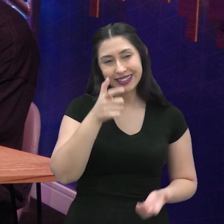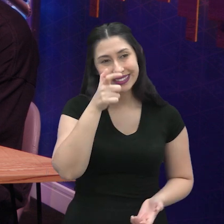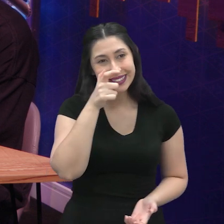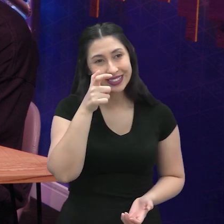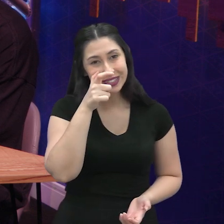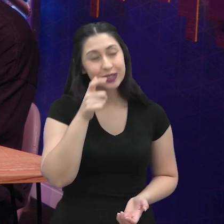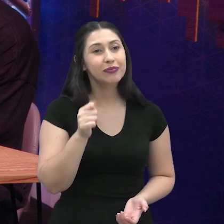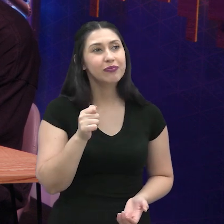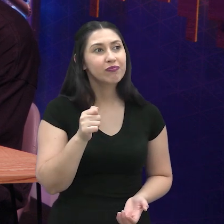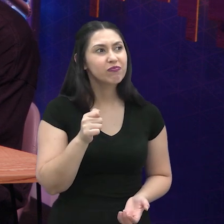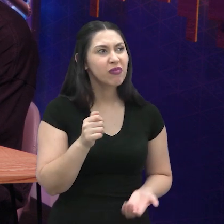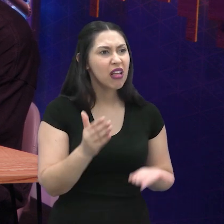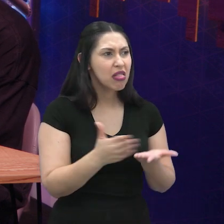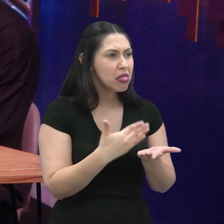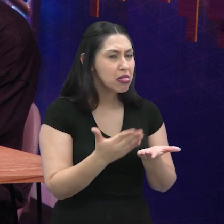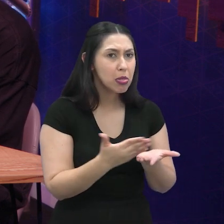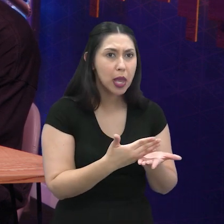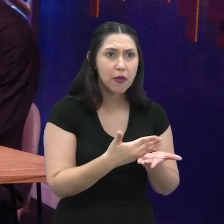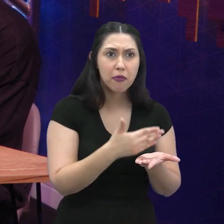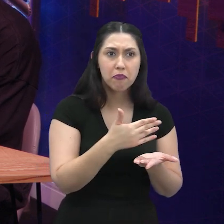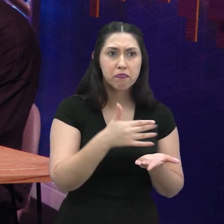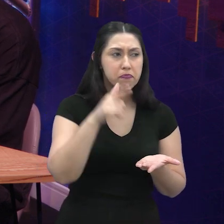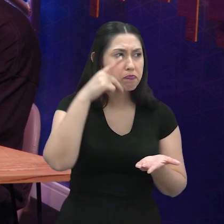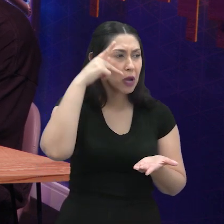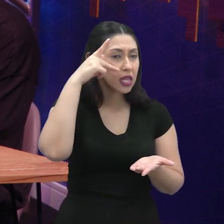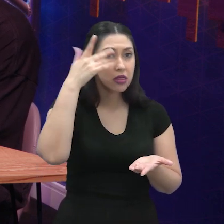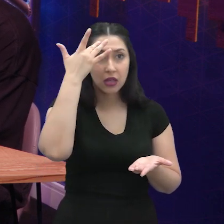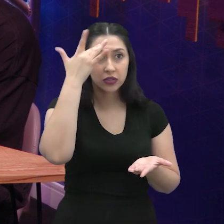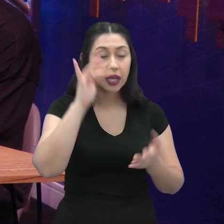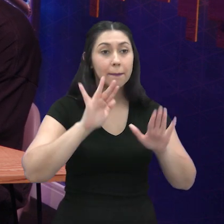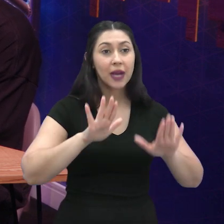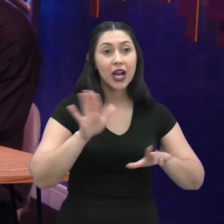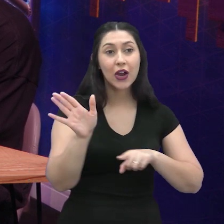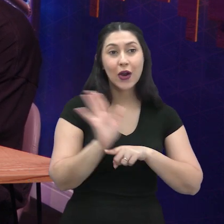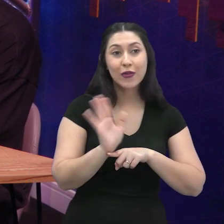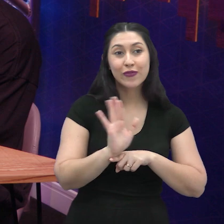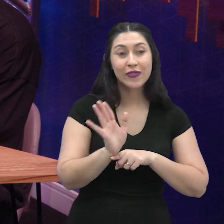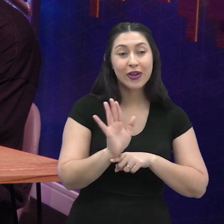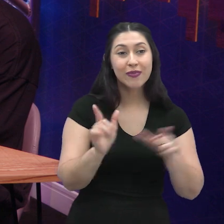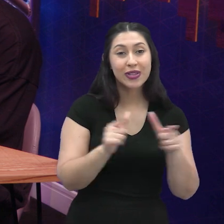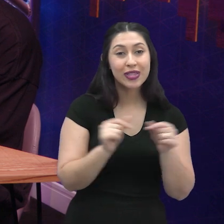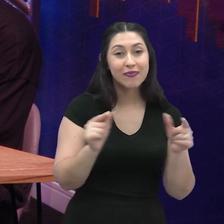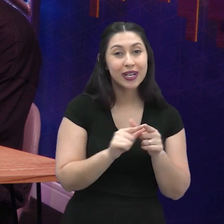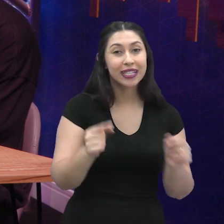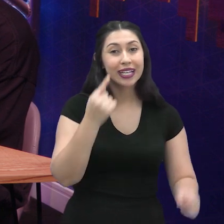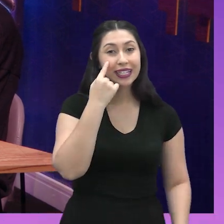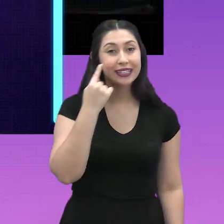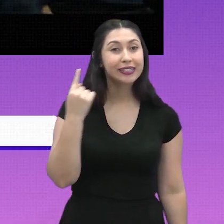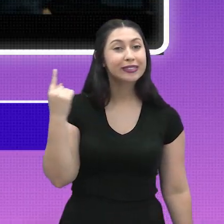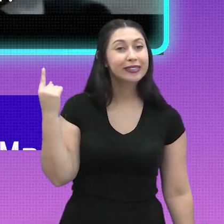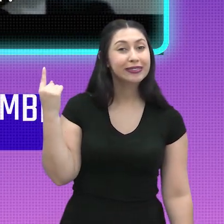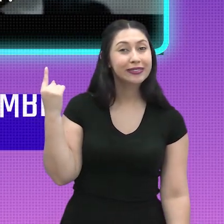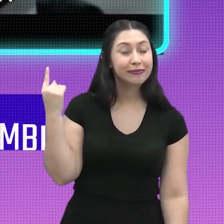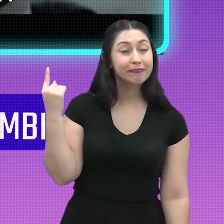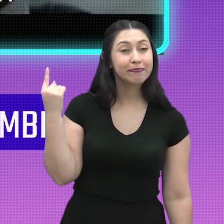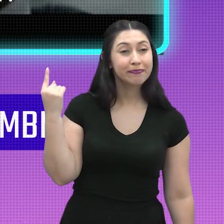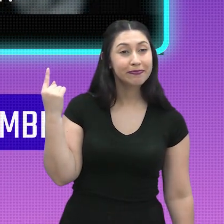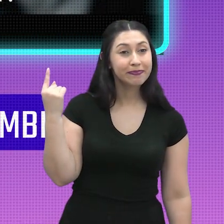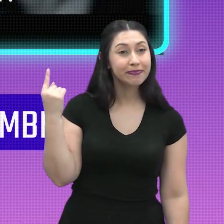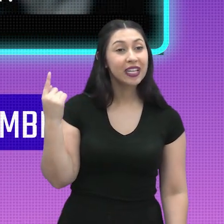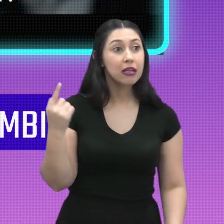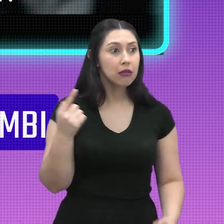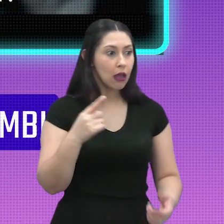de anime, enfim, quiser assistir, não sei se tem mangá, deve ter também, mas tem um filme na Netflix, um filme japonês que se chama 100 Coisas para